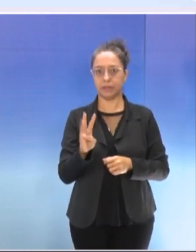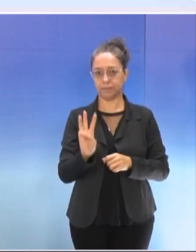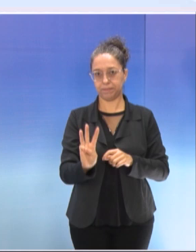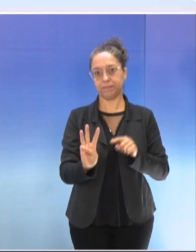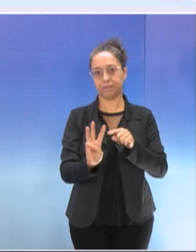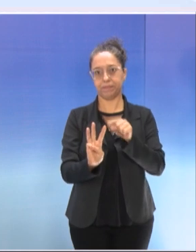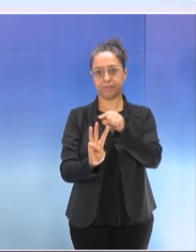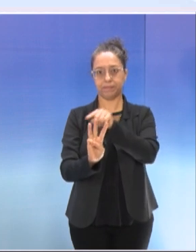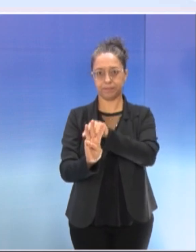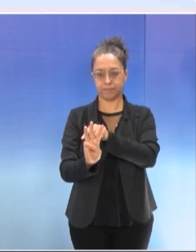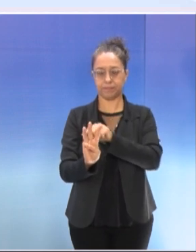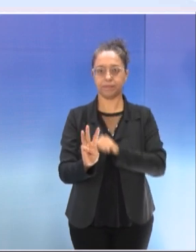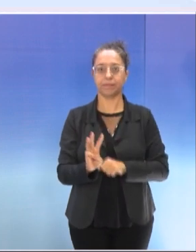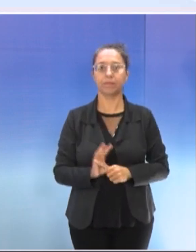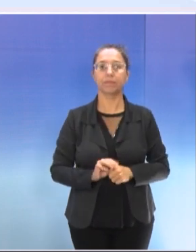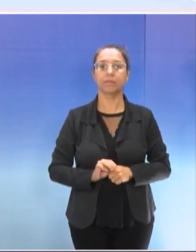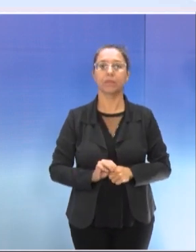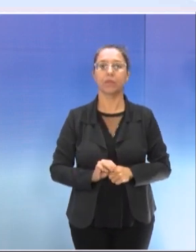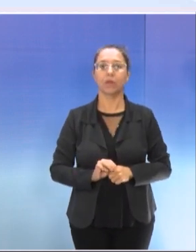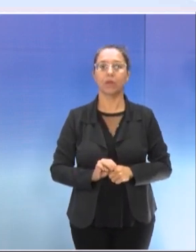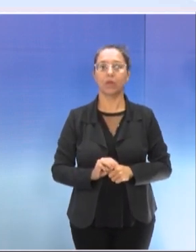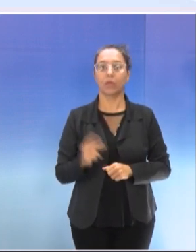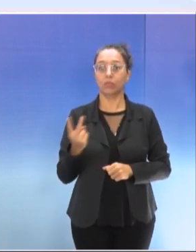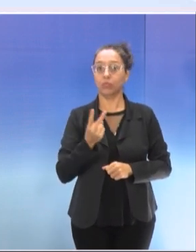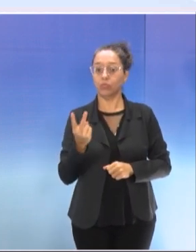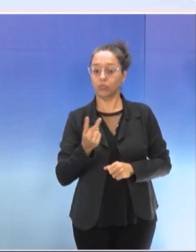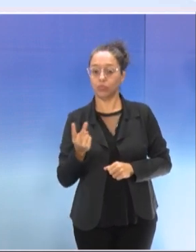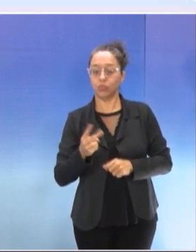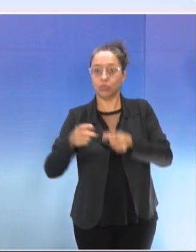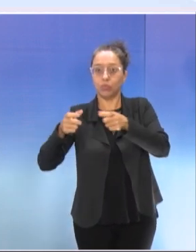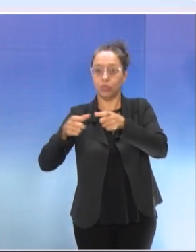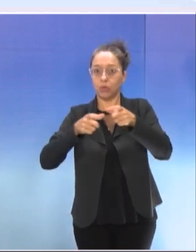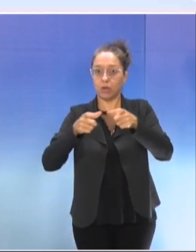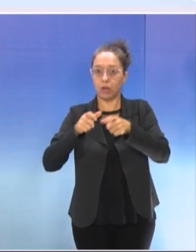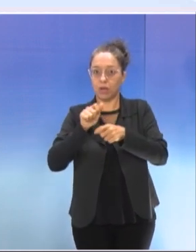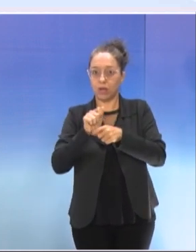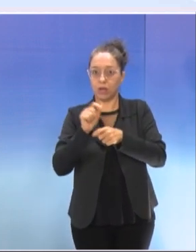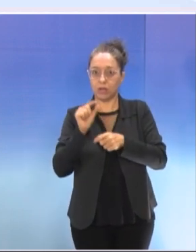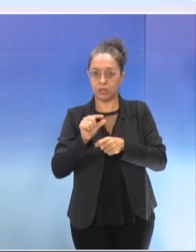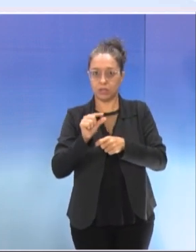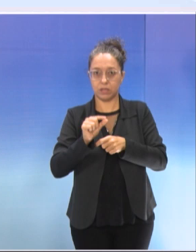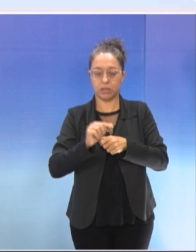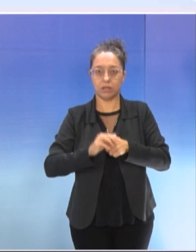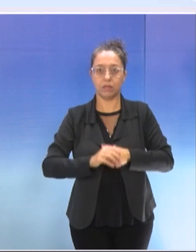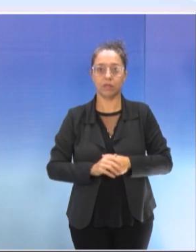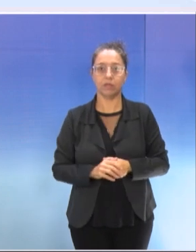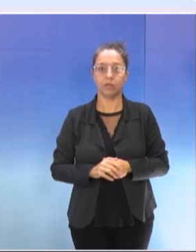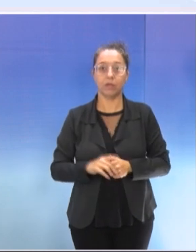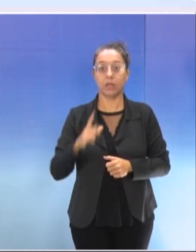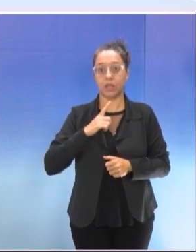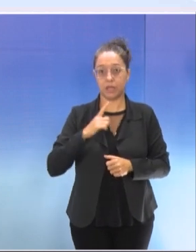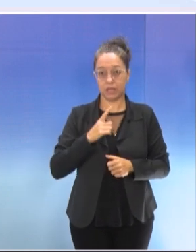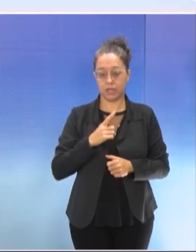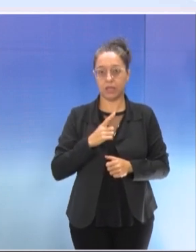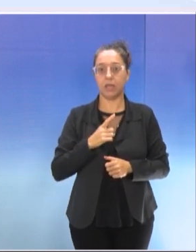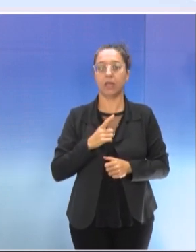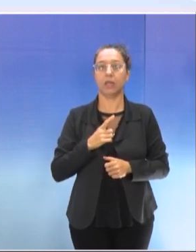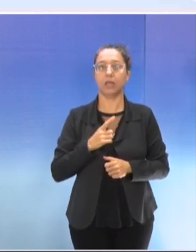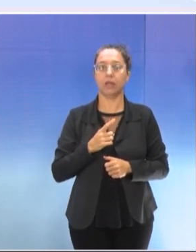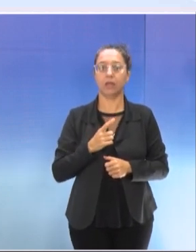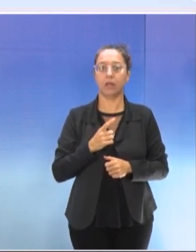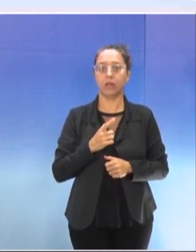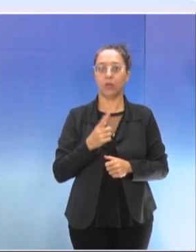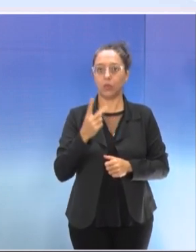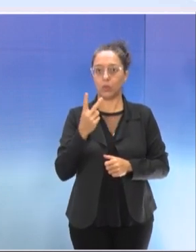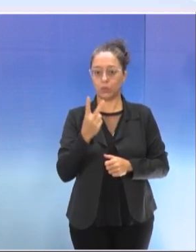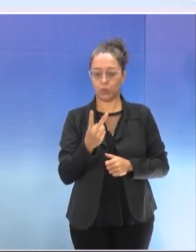3 e aonde aparece o azim, azim em 2 alternativas, em duas possibilidades, então eu faço aqui 2